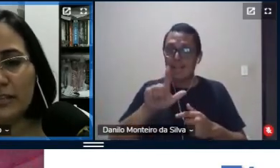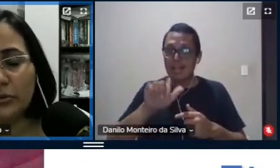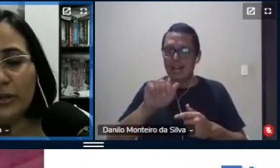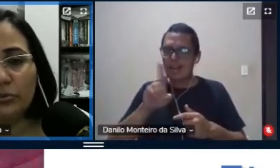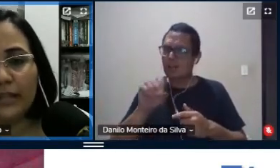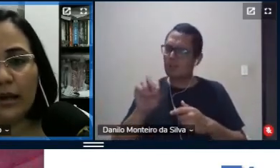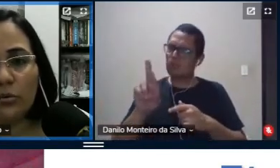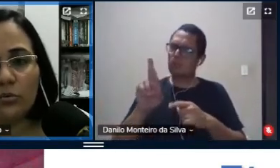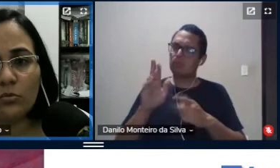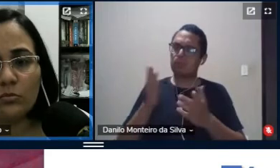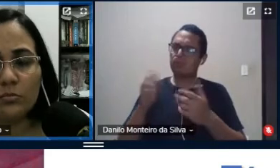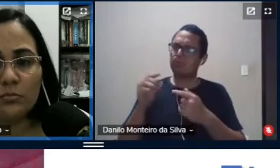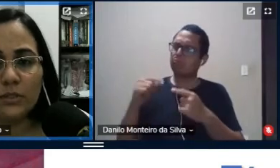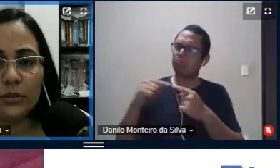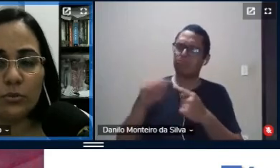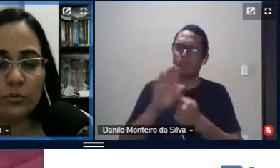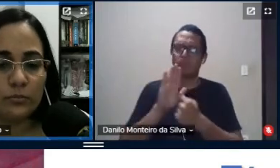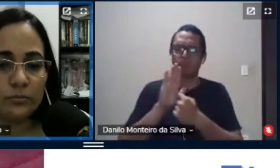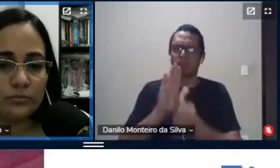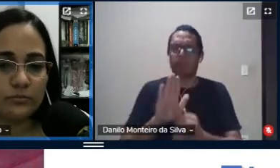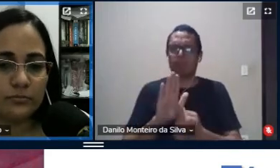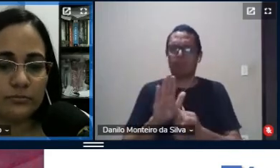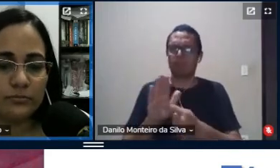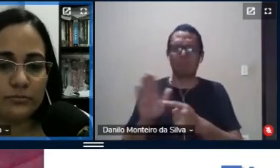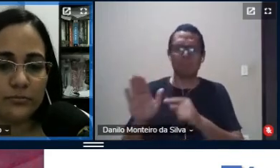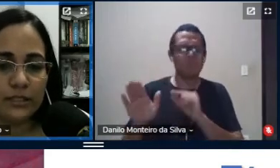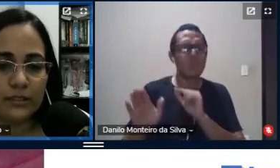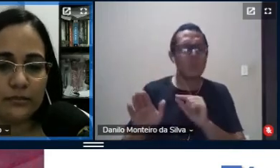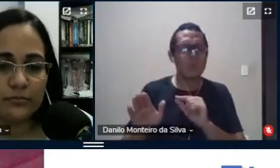Esse revelador é um talco branco